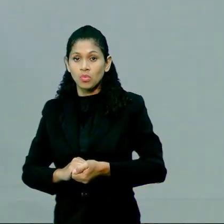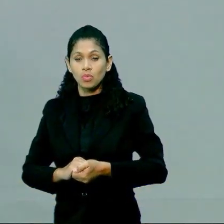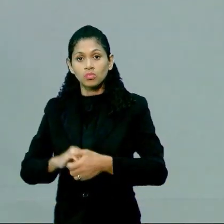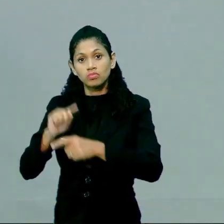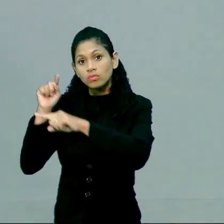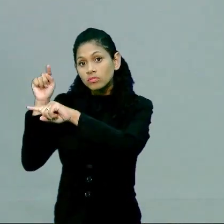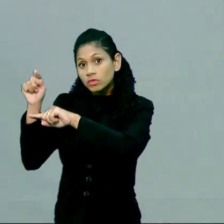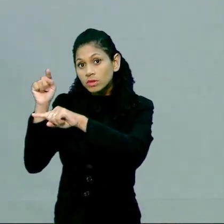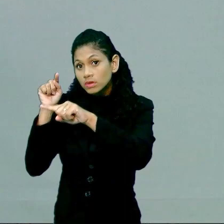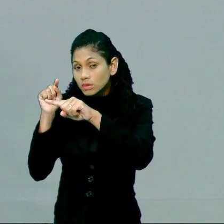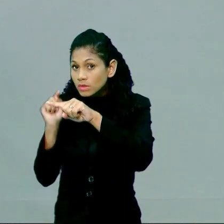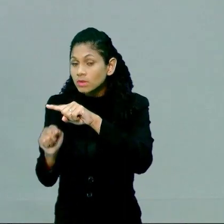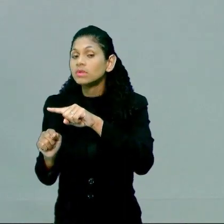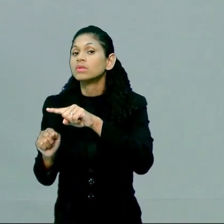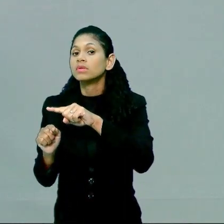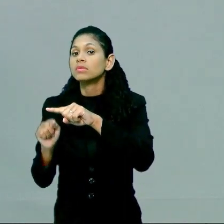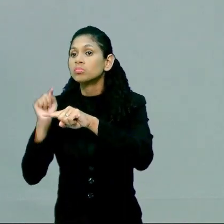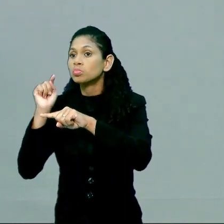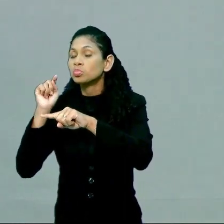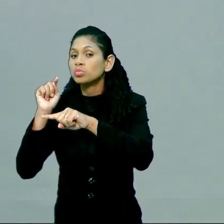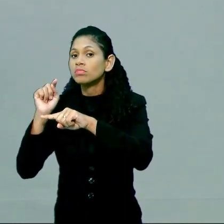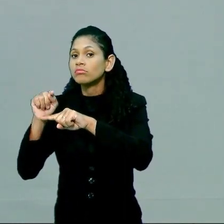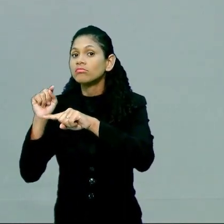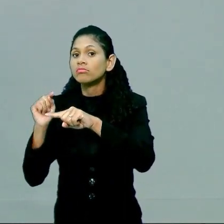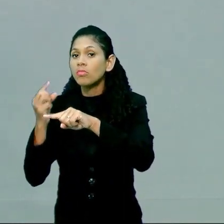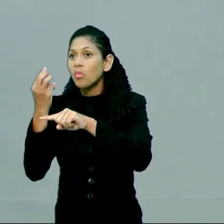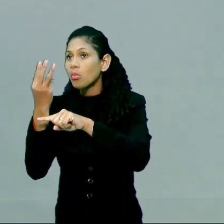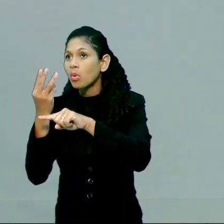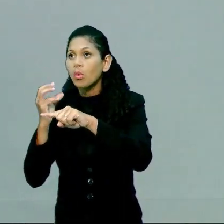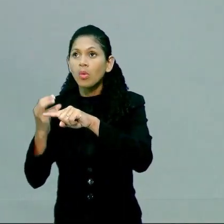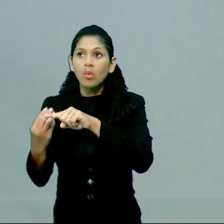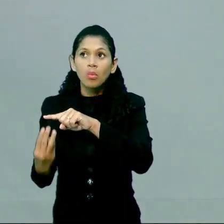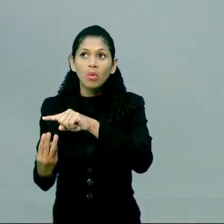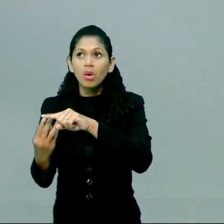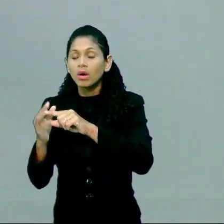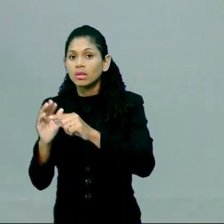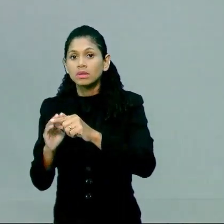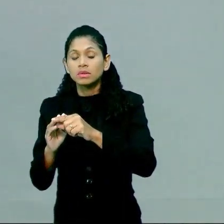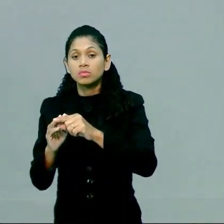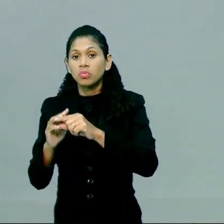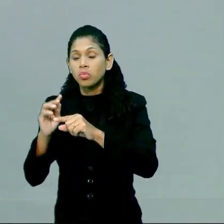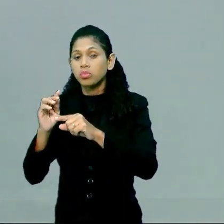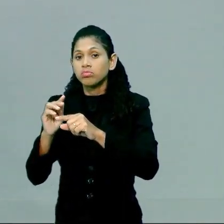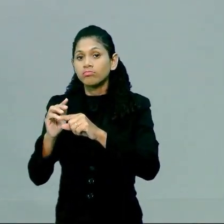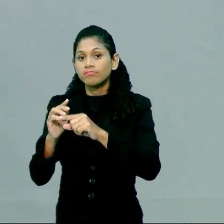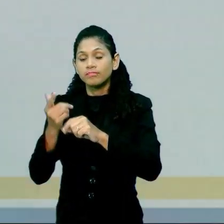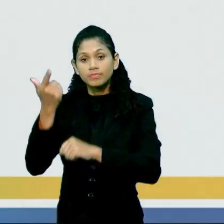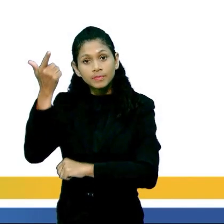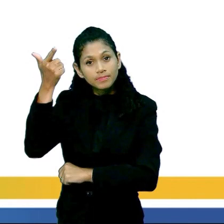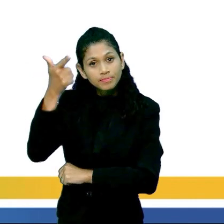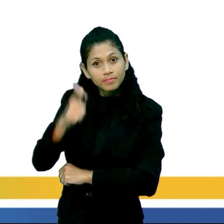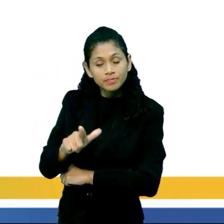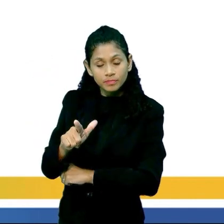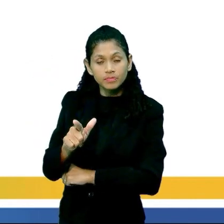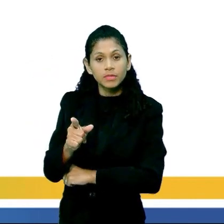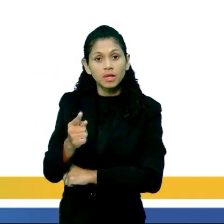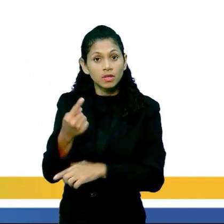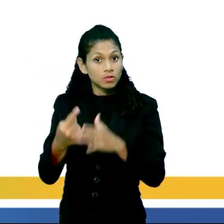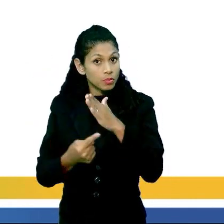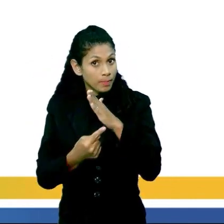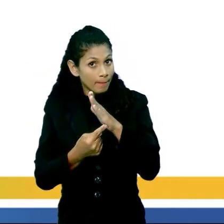fração sobre fração, a gente repete o primeiro pelo inverso do segundo. É o que